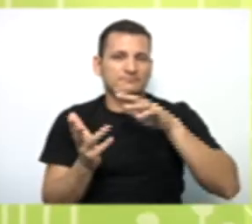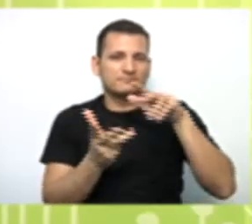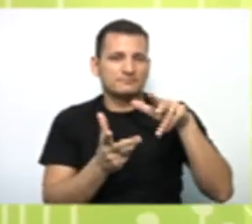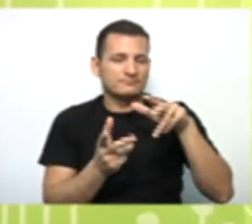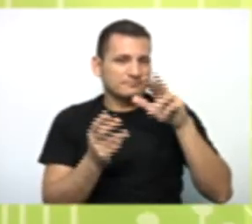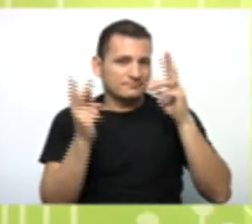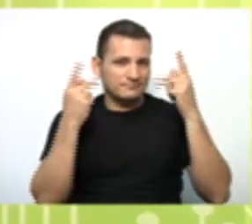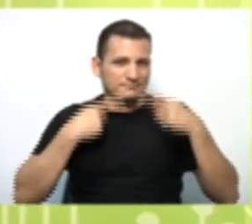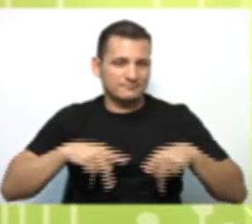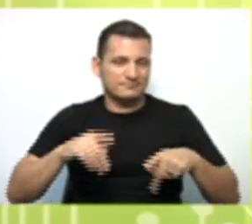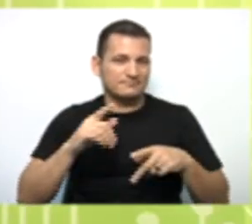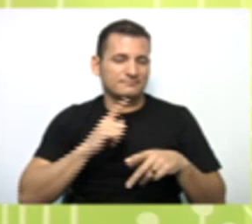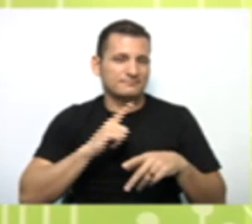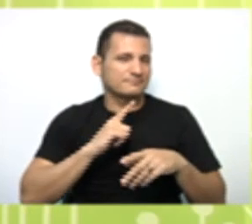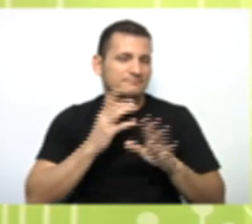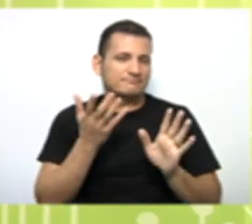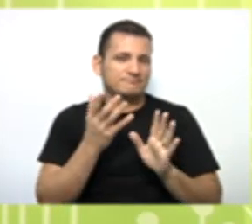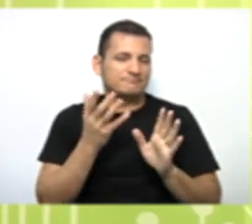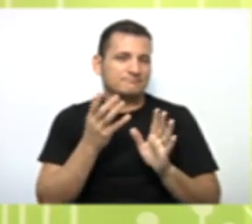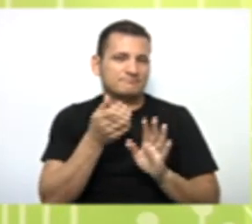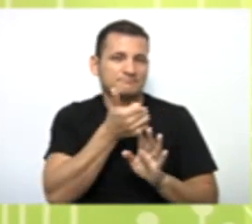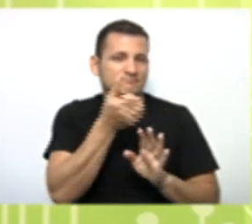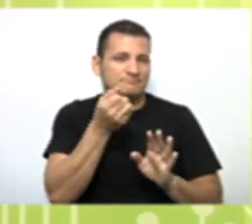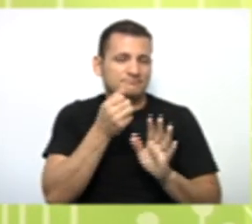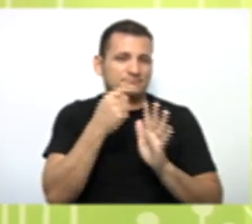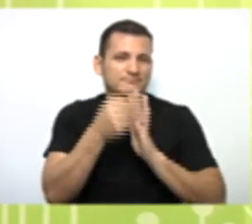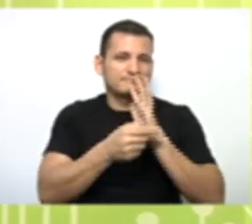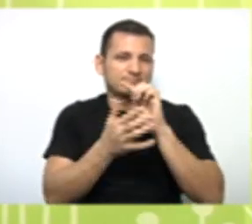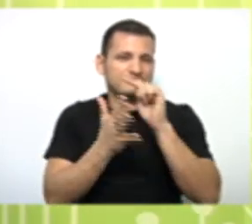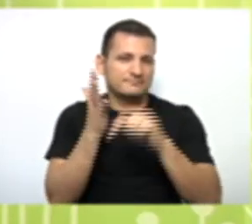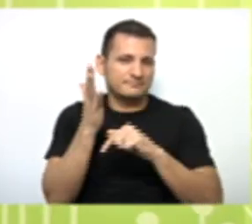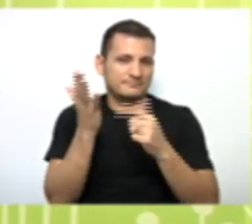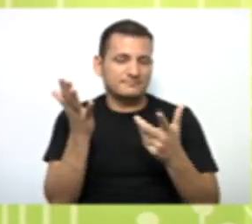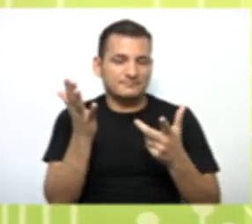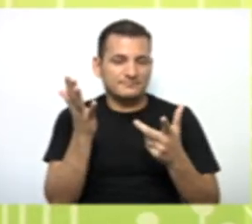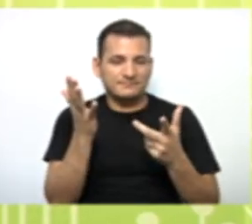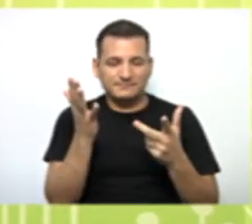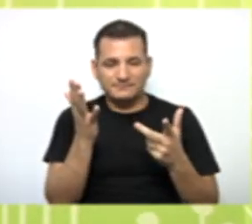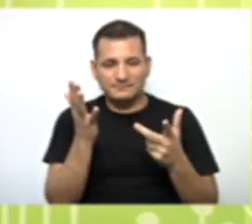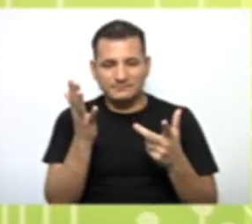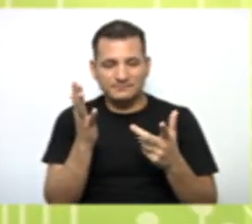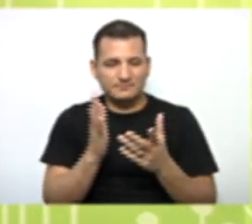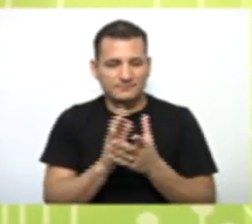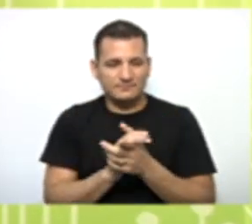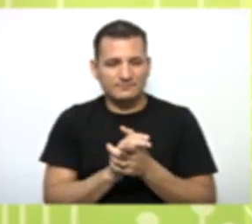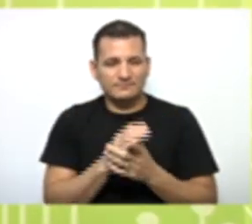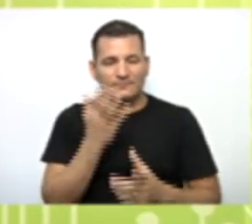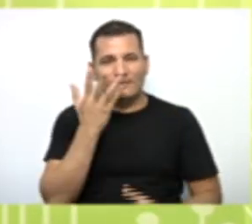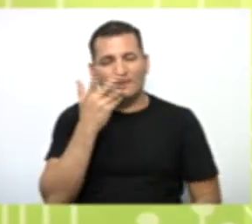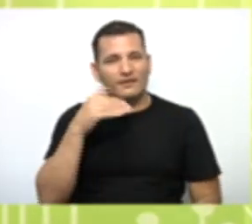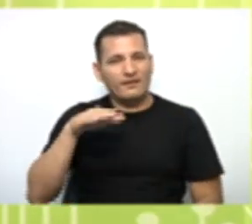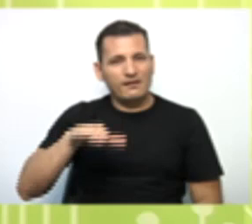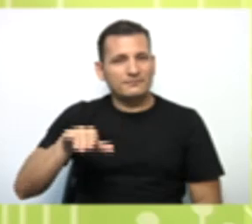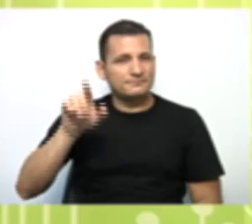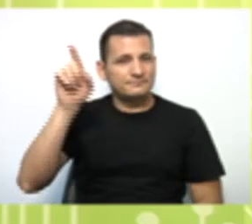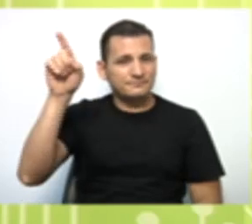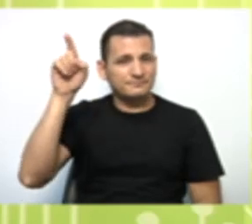dedos, né? Se você for para o planeta onde os seres têm 16 dedos, e ele, para uma criança lá, a